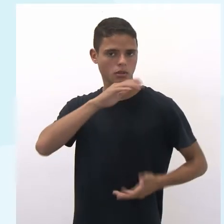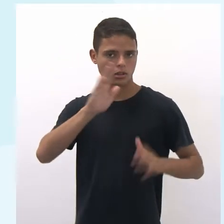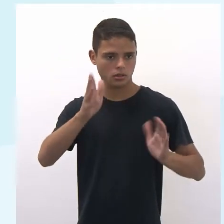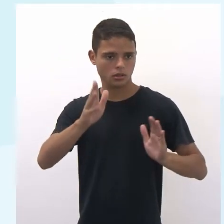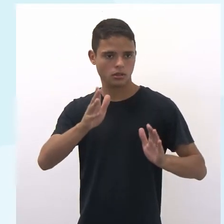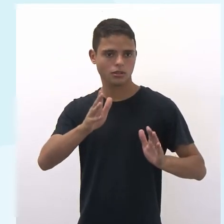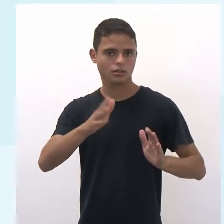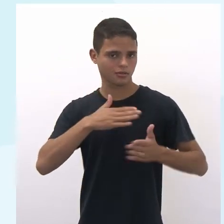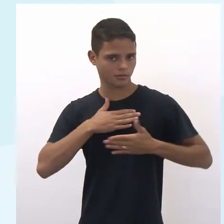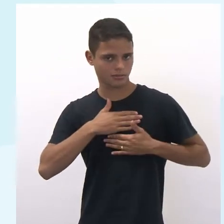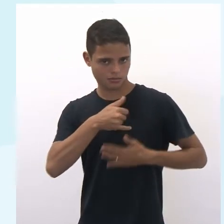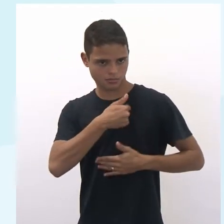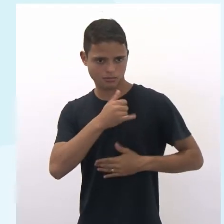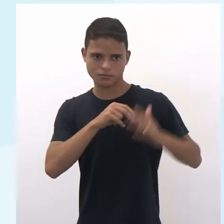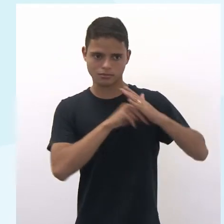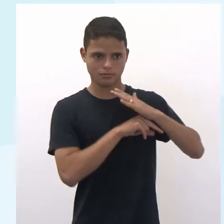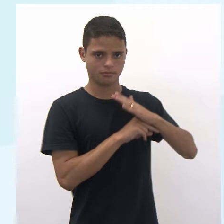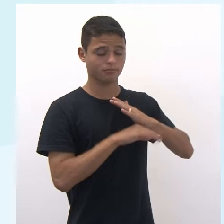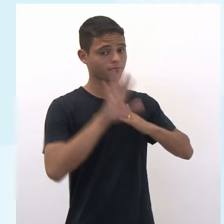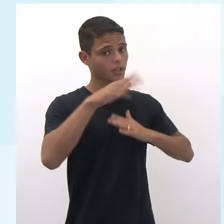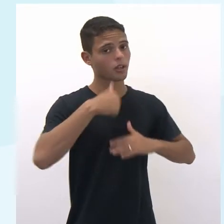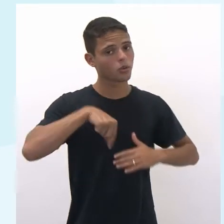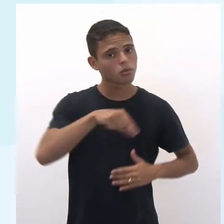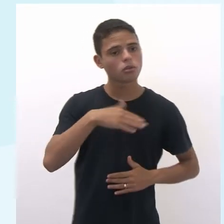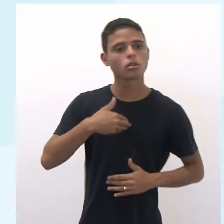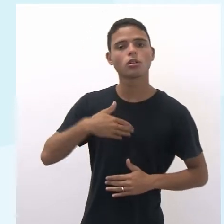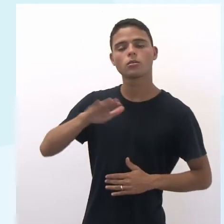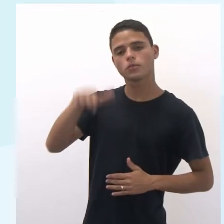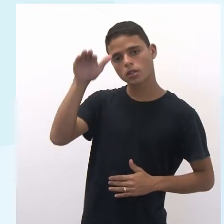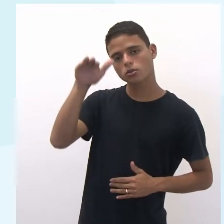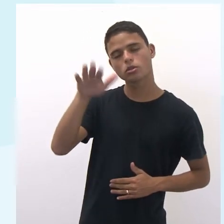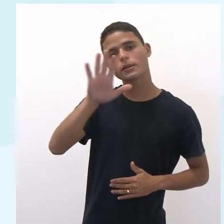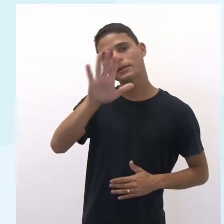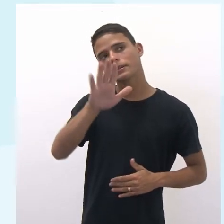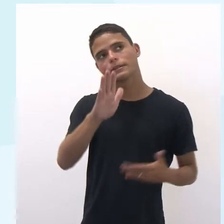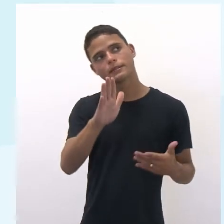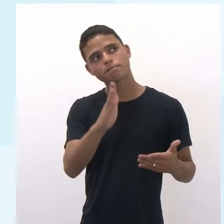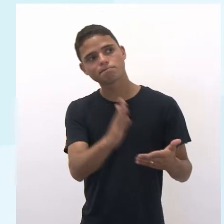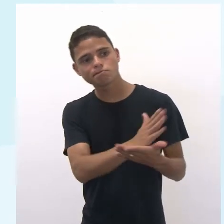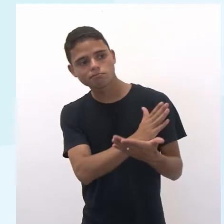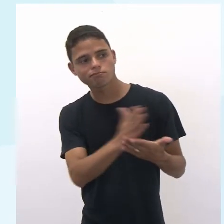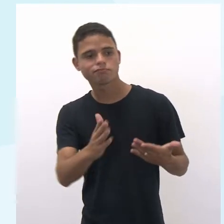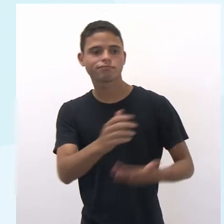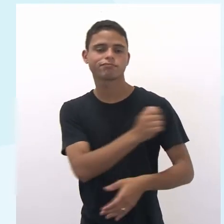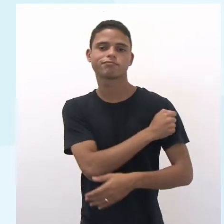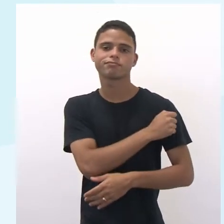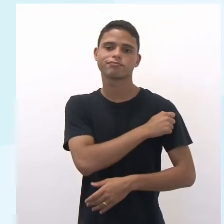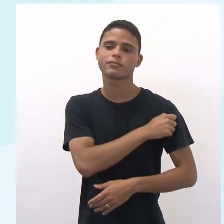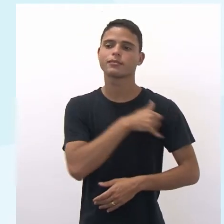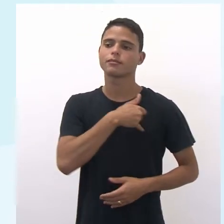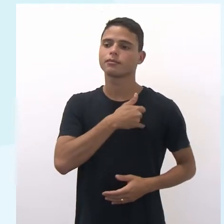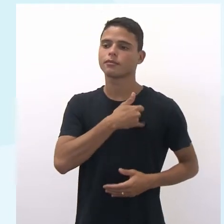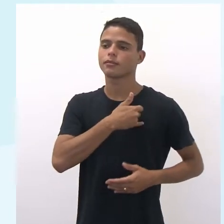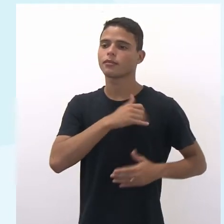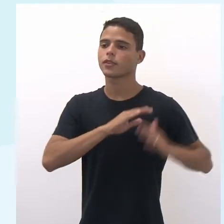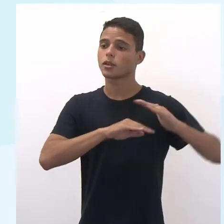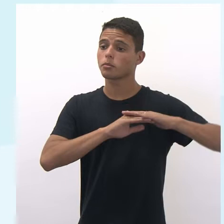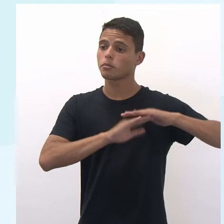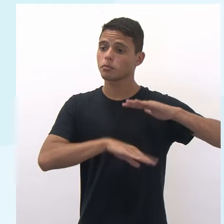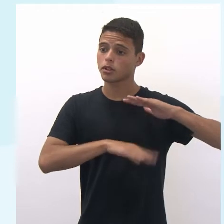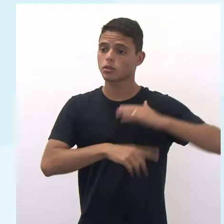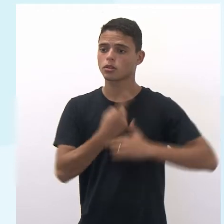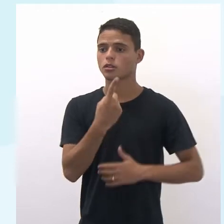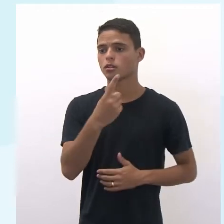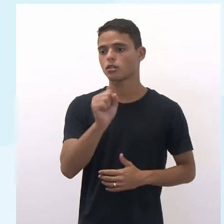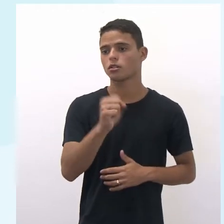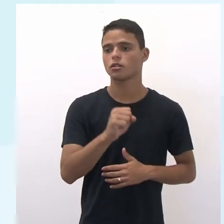idade de ninguém aqui, mas somos adultos. Só que nossos estudantes, a grande parte não são. Então, entender também